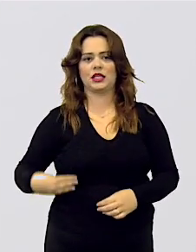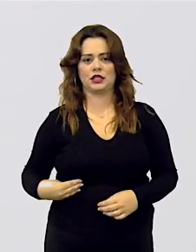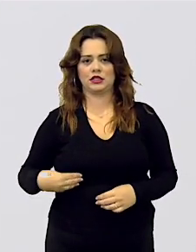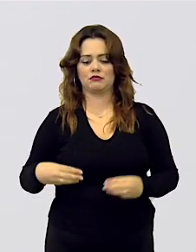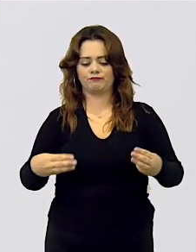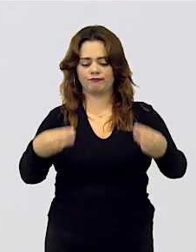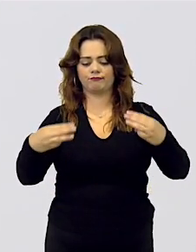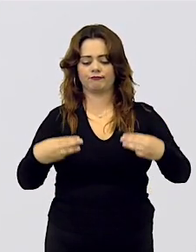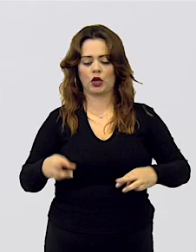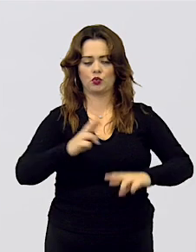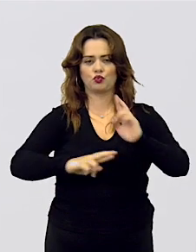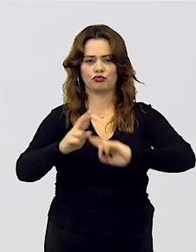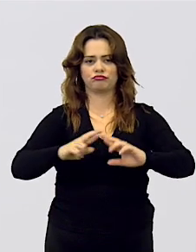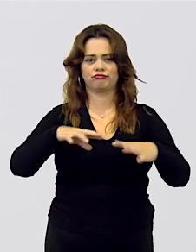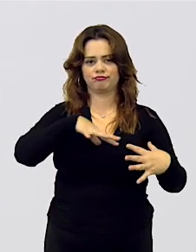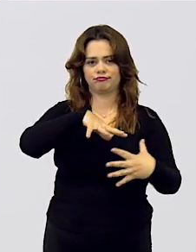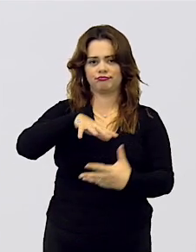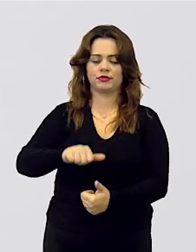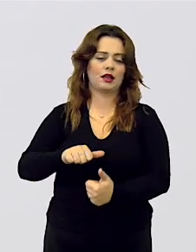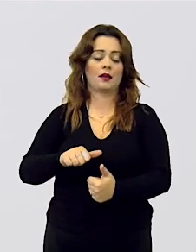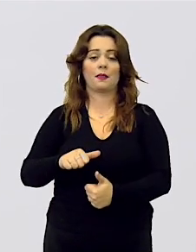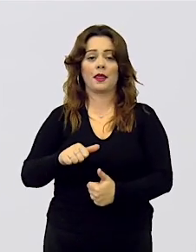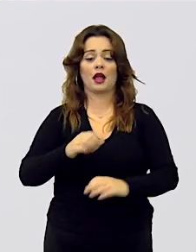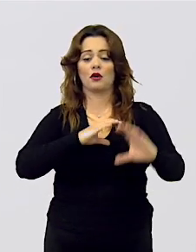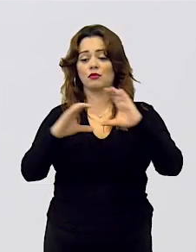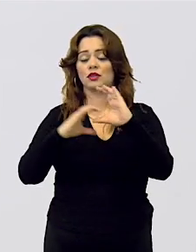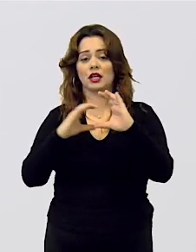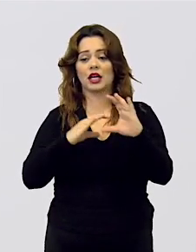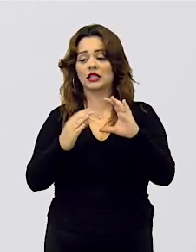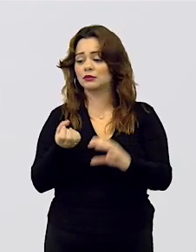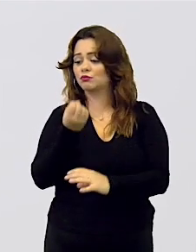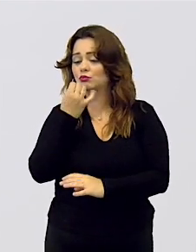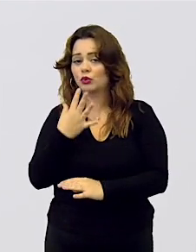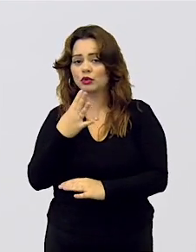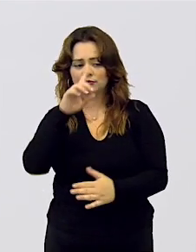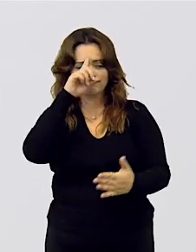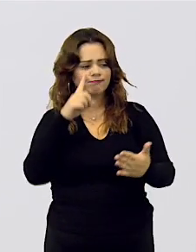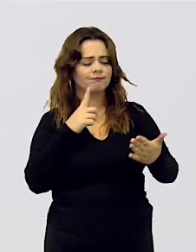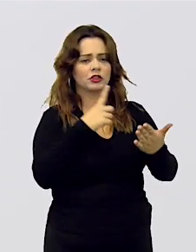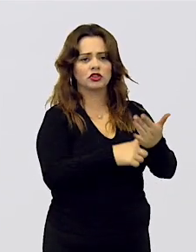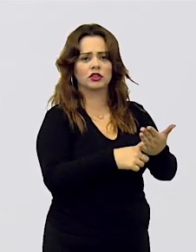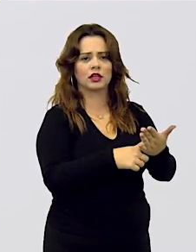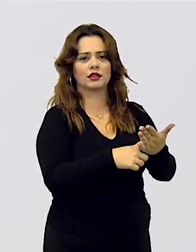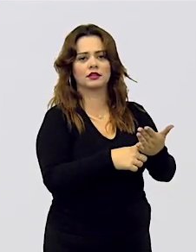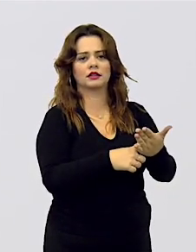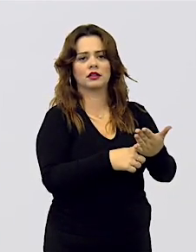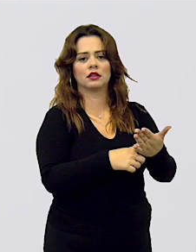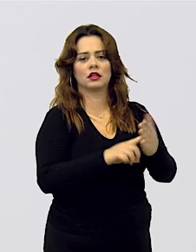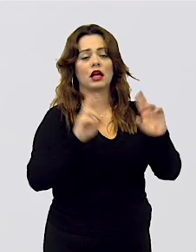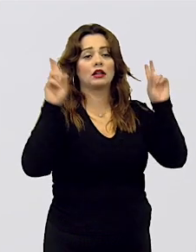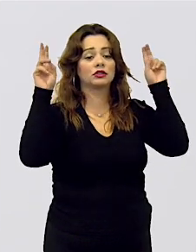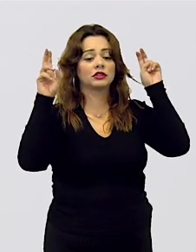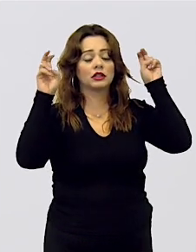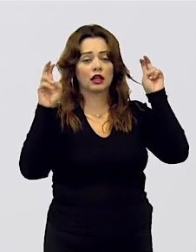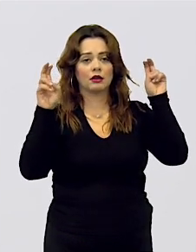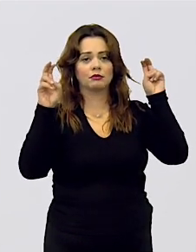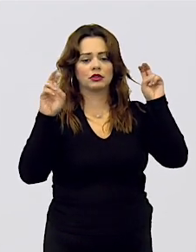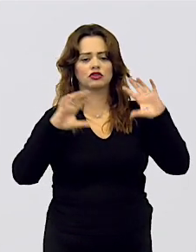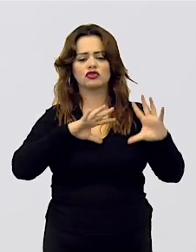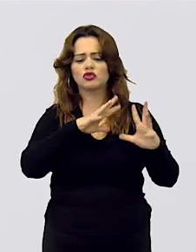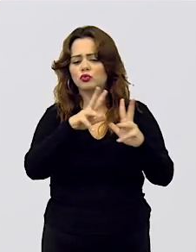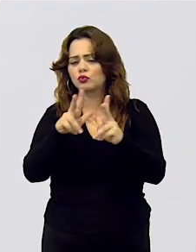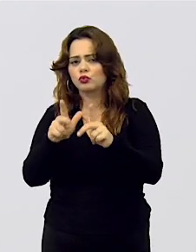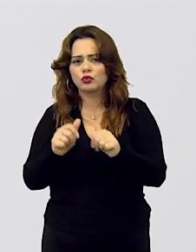de uma coordenação dedicada Claro de modo exclusivo aos temas afetos ao